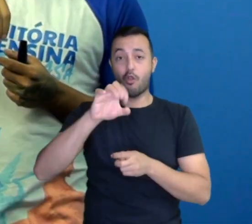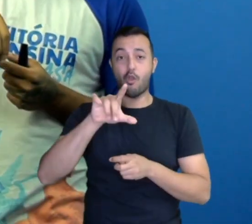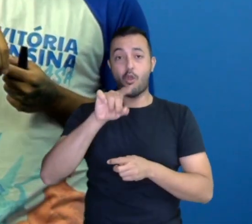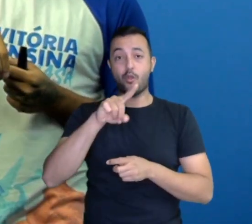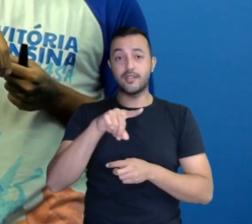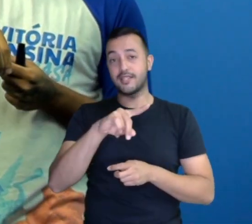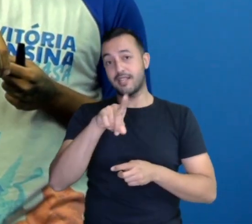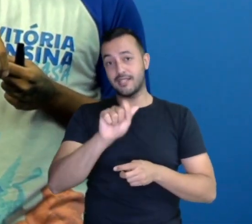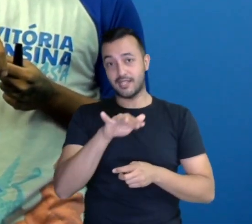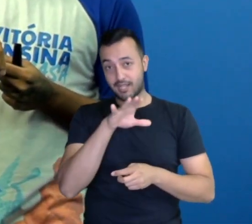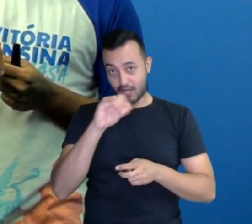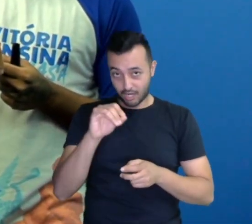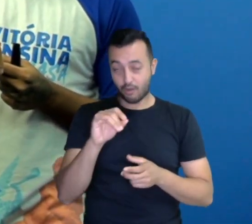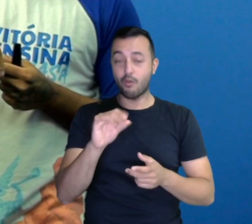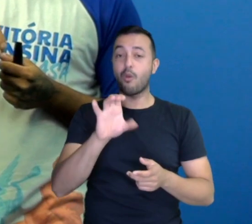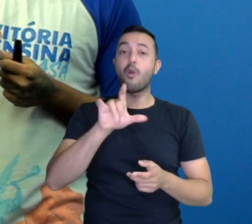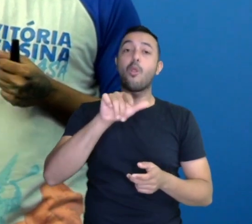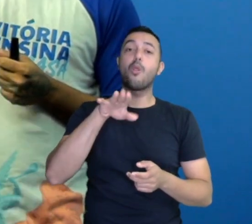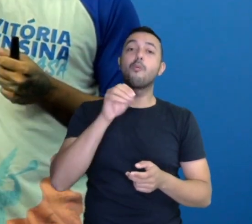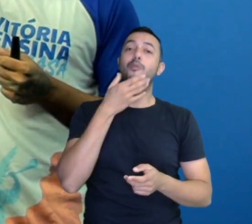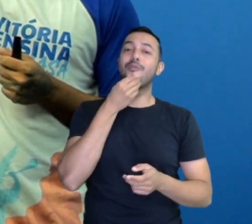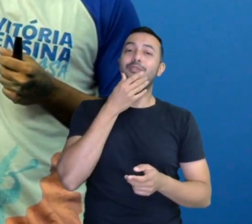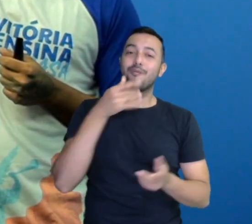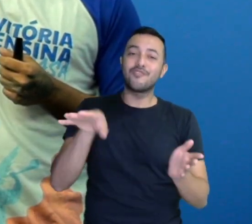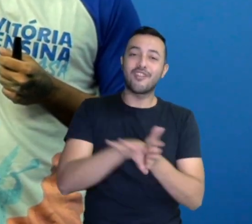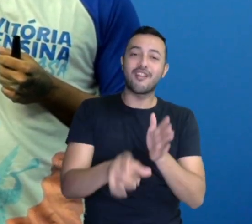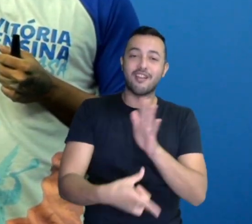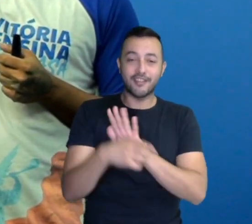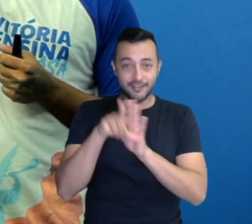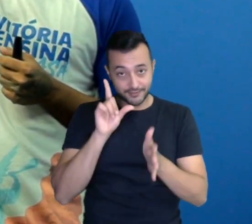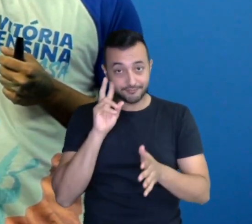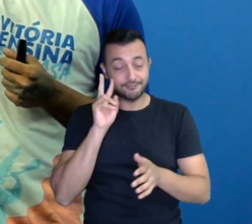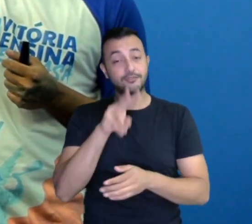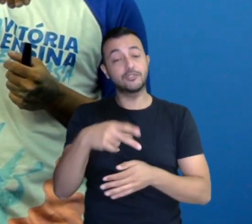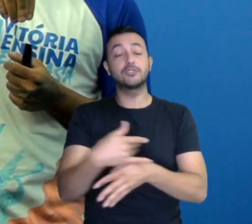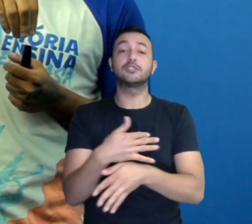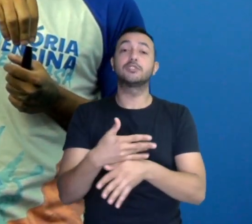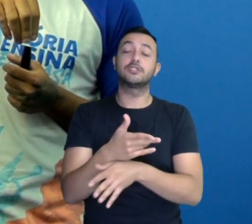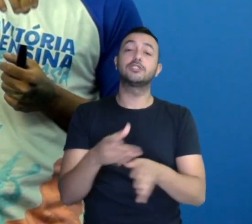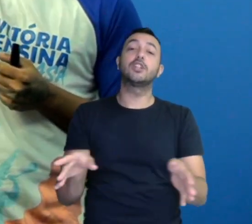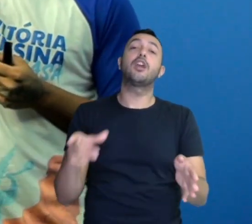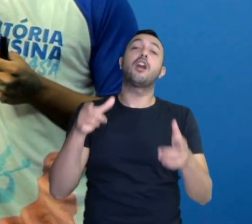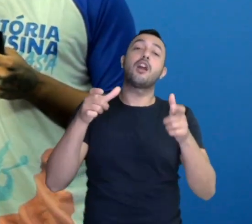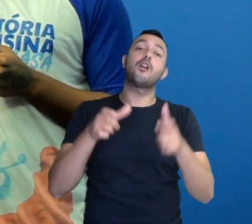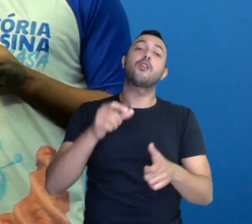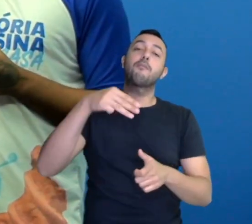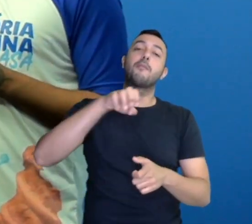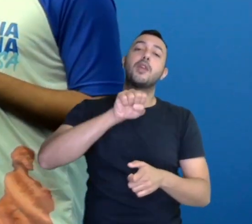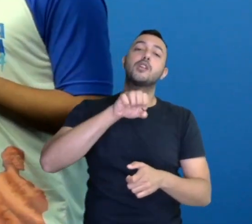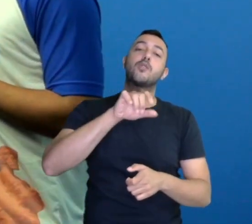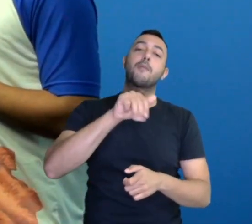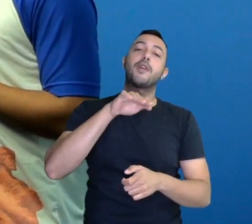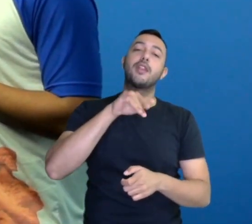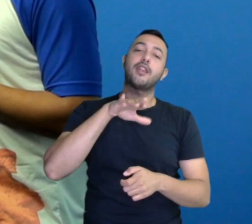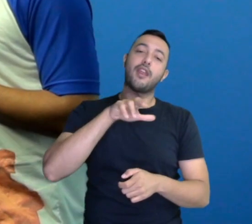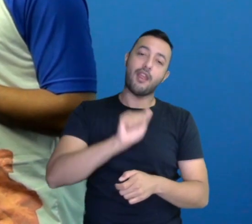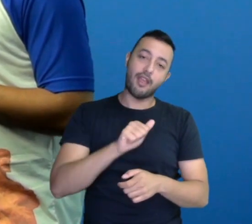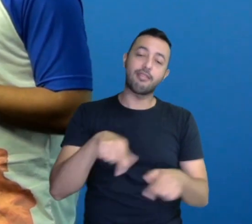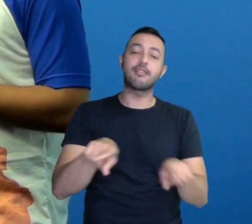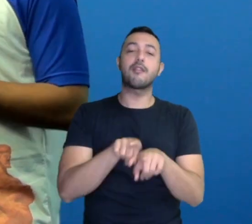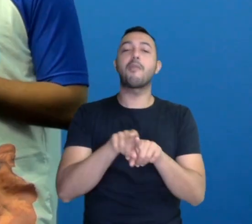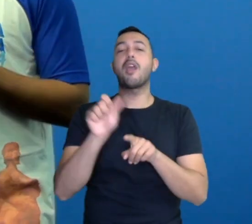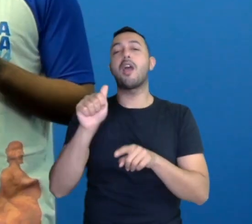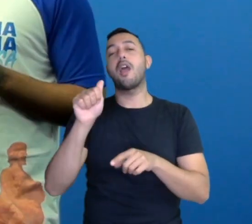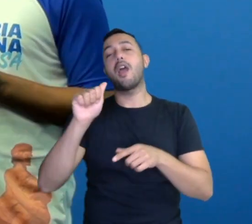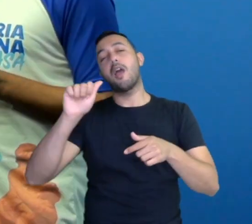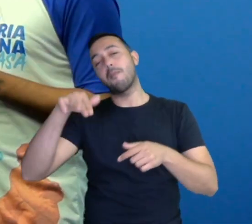ter chegado no continente americano. Então a gente viu as cidades que estavam presentes na Mesoamérica e na América